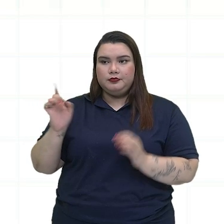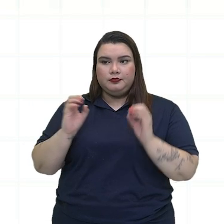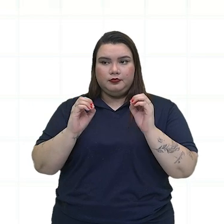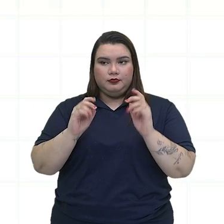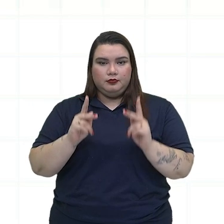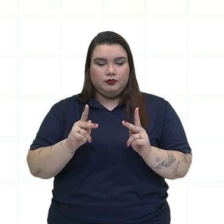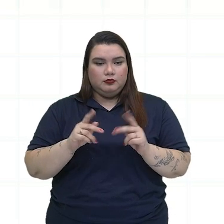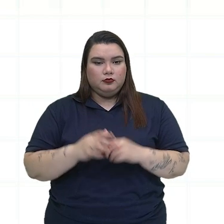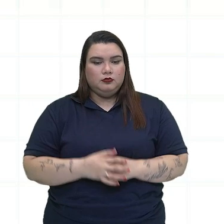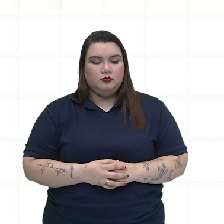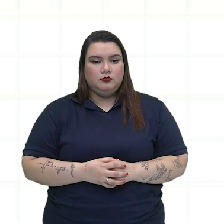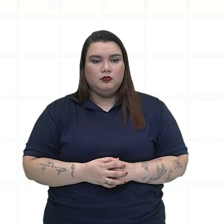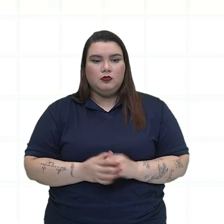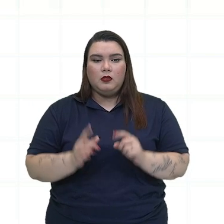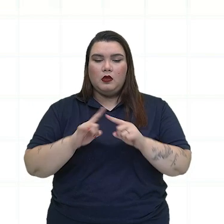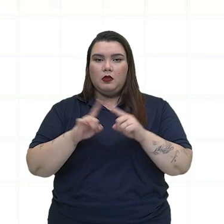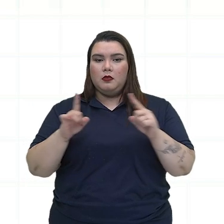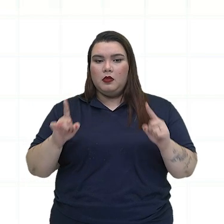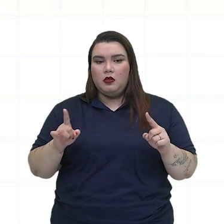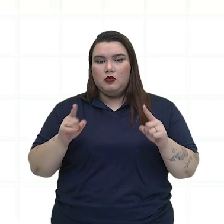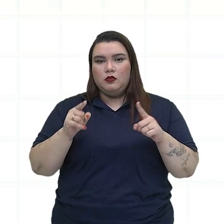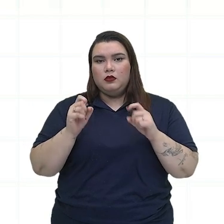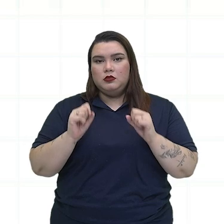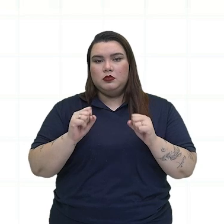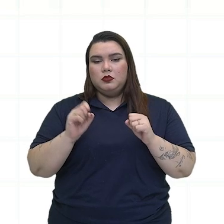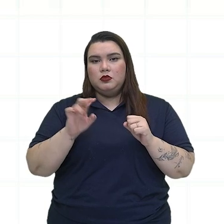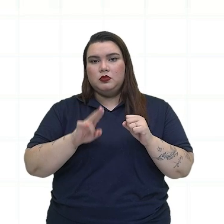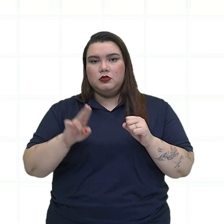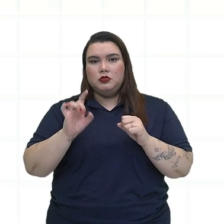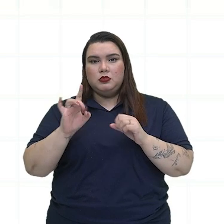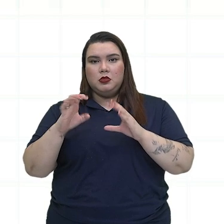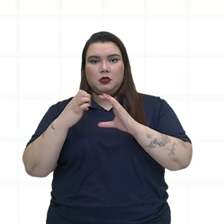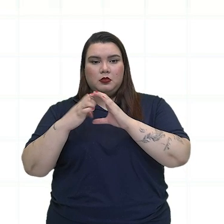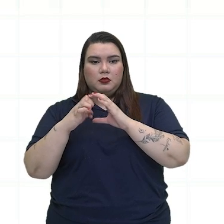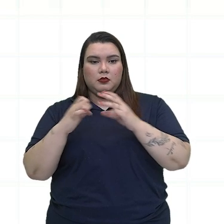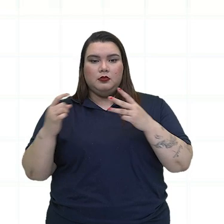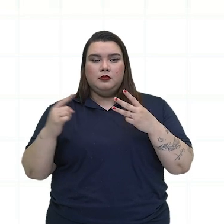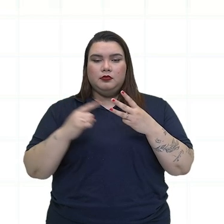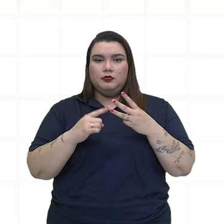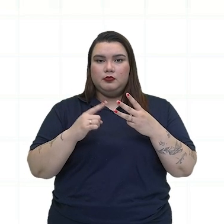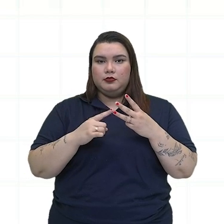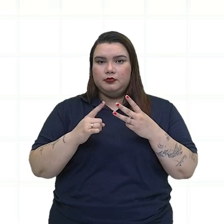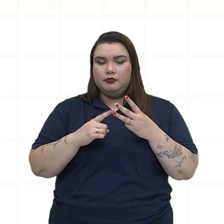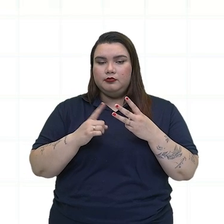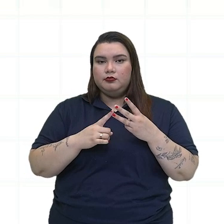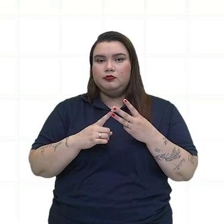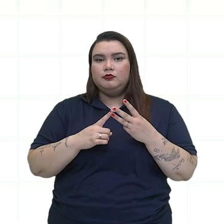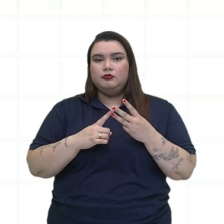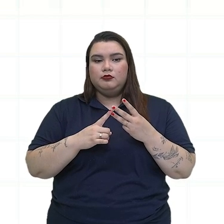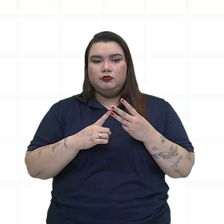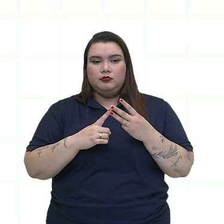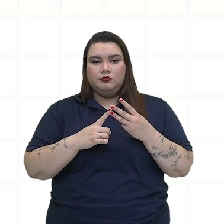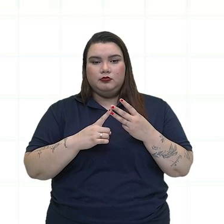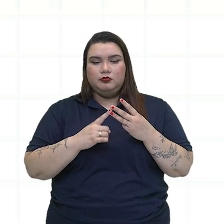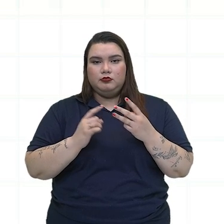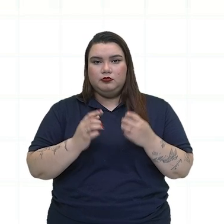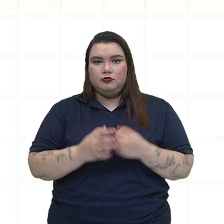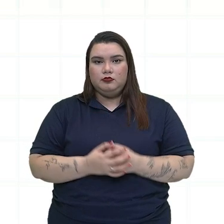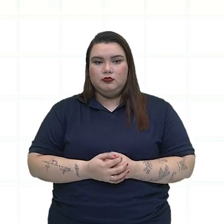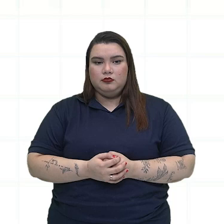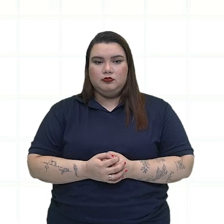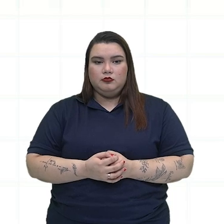ok? Mas na conversação você pode utilizar só a palavra e-mail mesmo. E aí, além do e-mail, nós temos